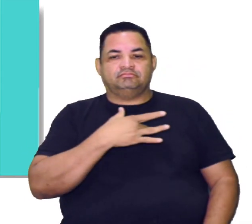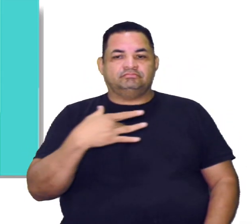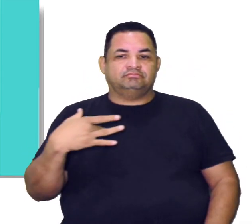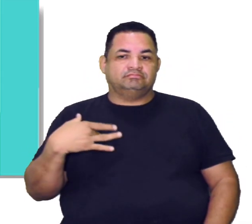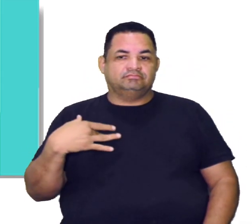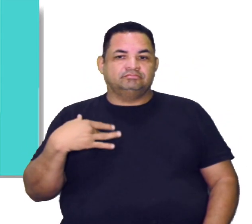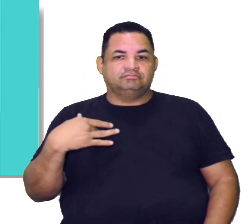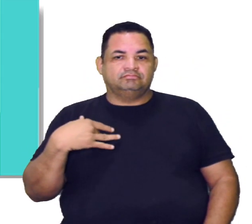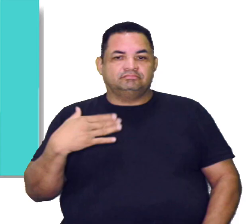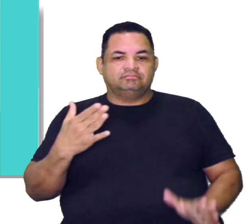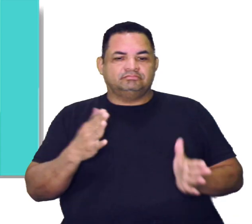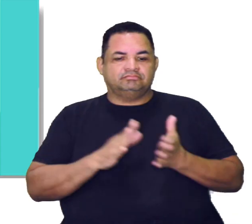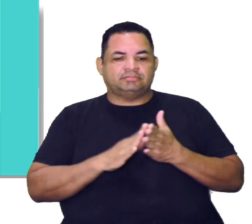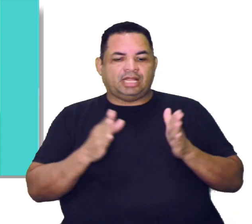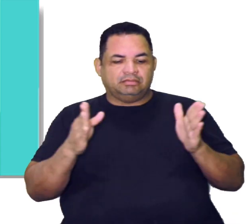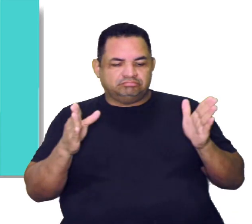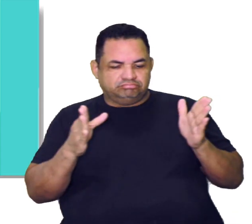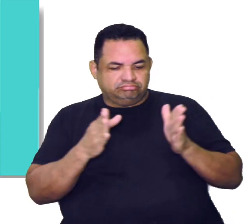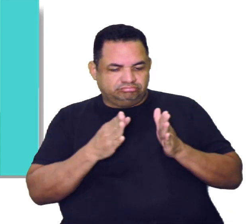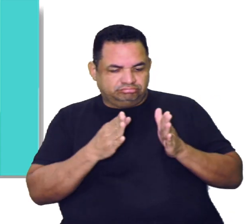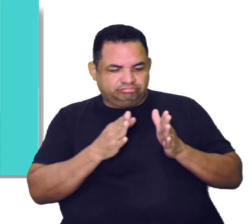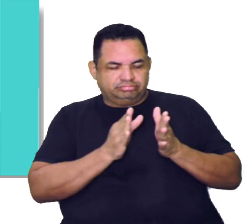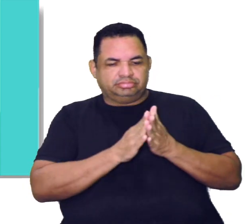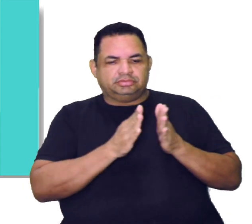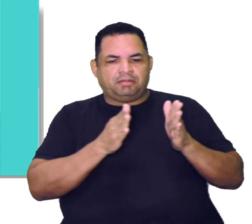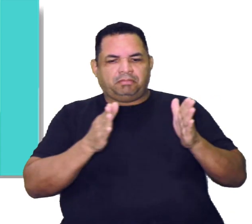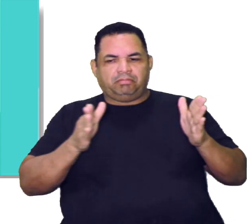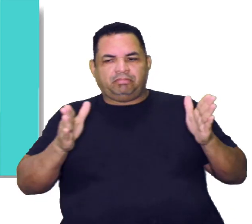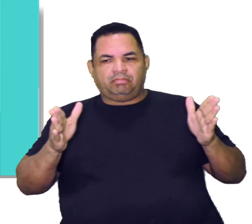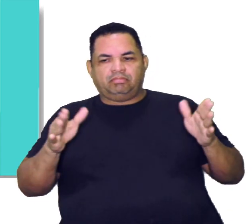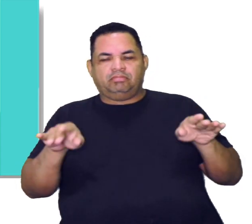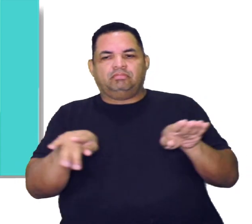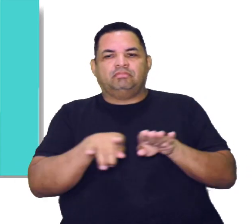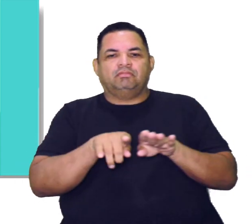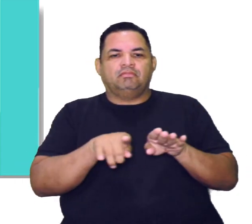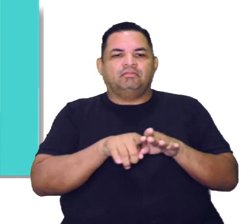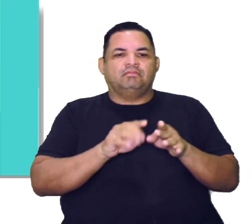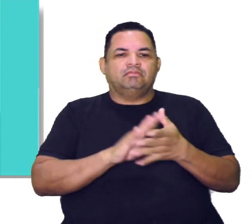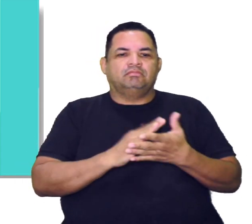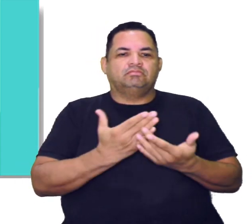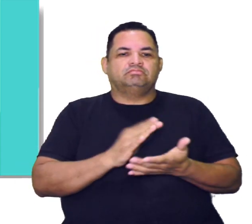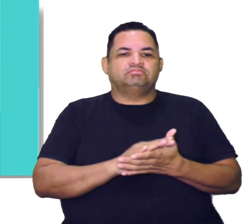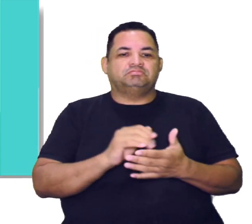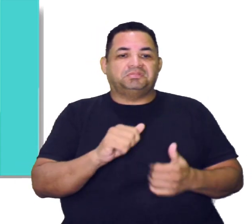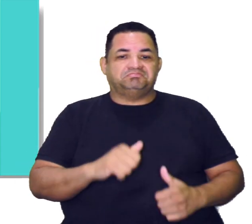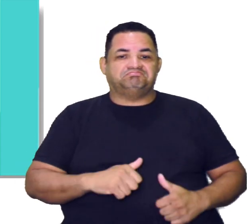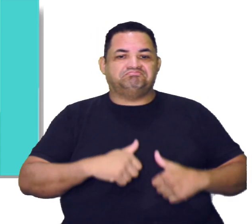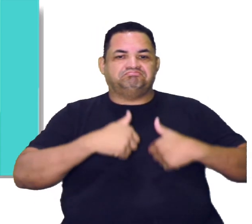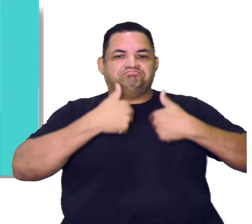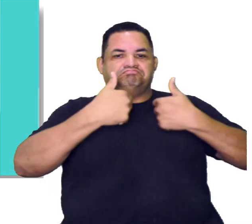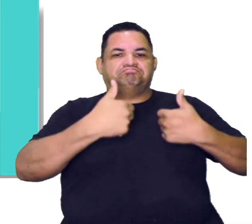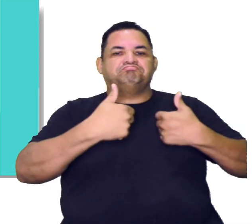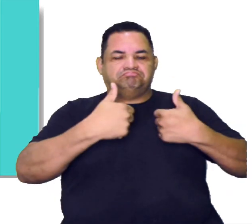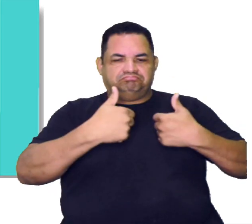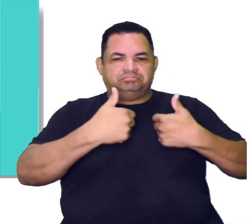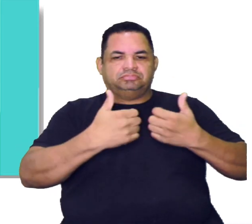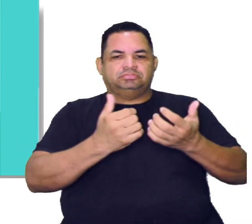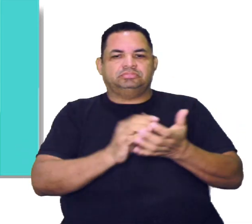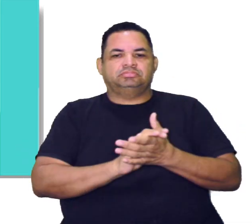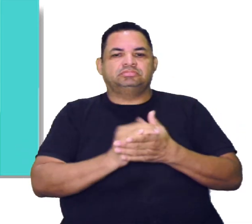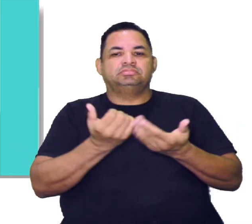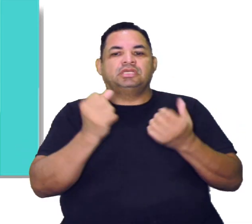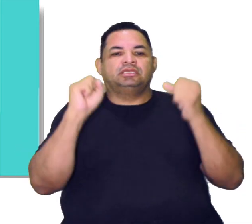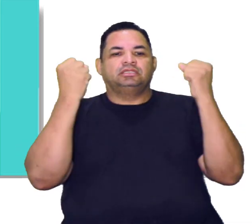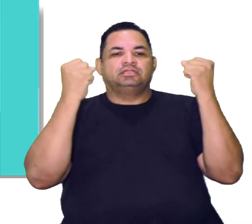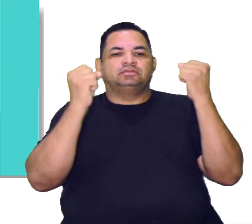na saúde a curto e a longo prazo. Também falo aqui sobre benefícios da atividade física para vocês